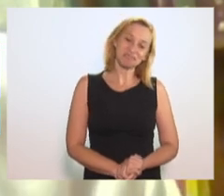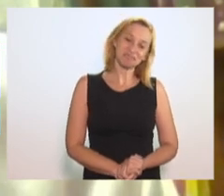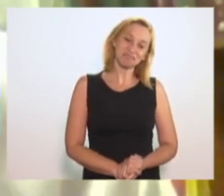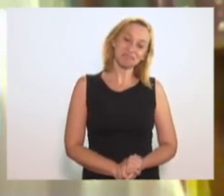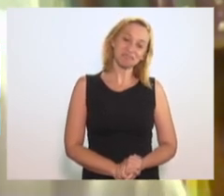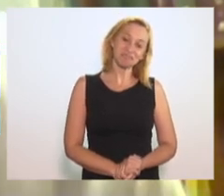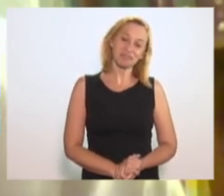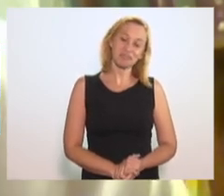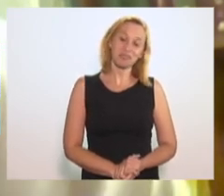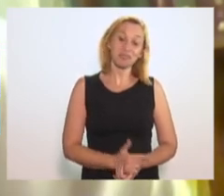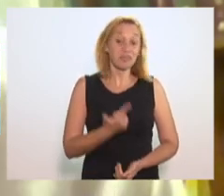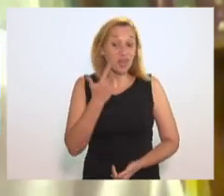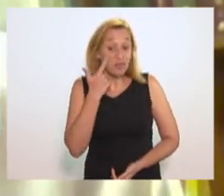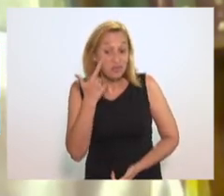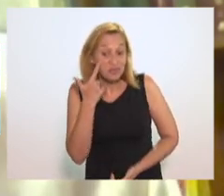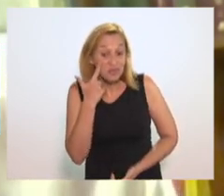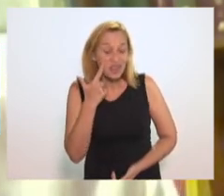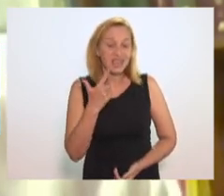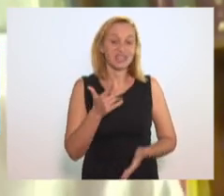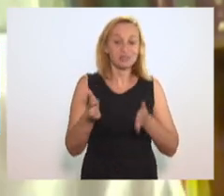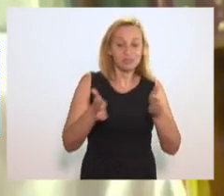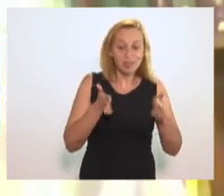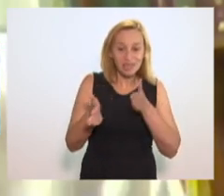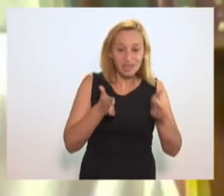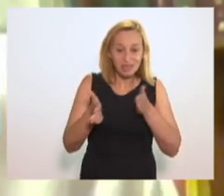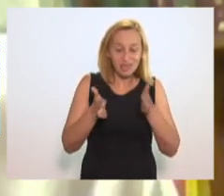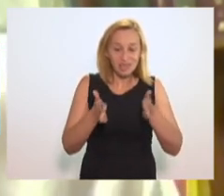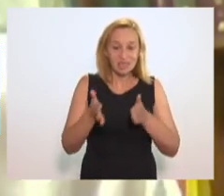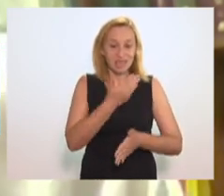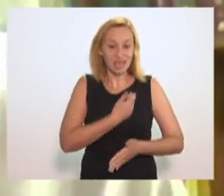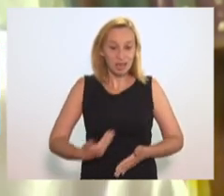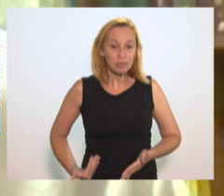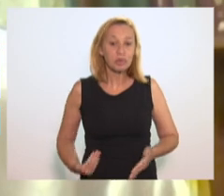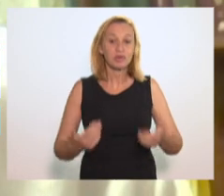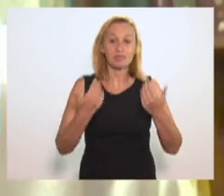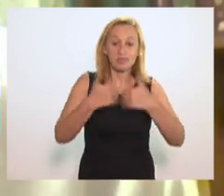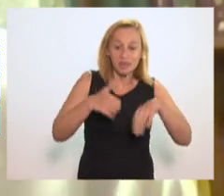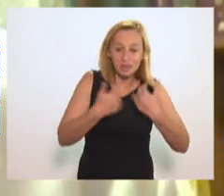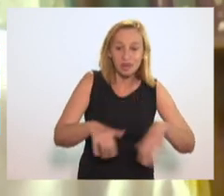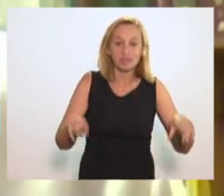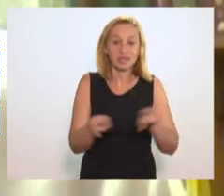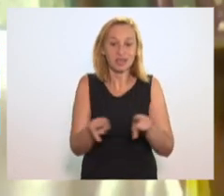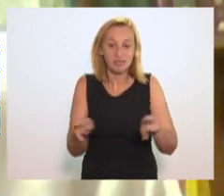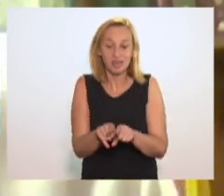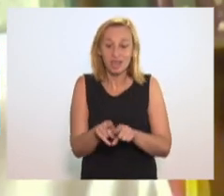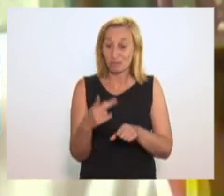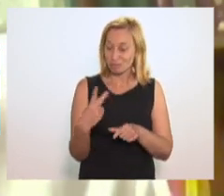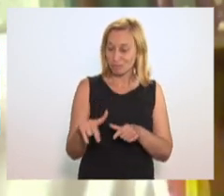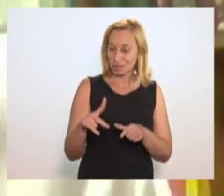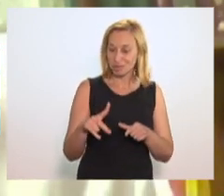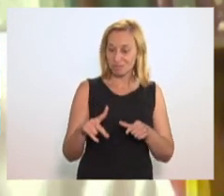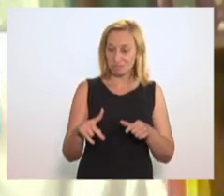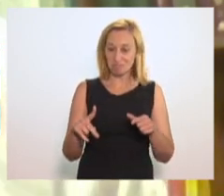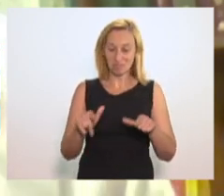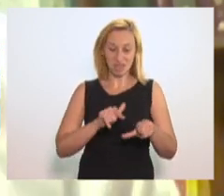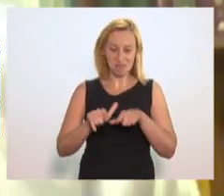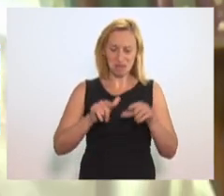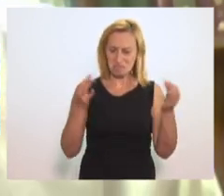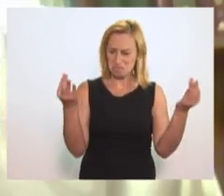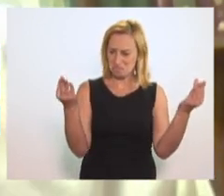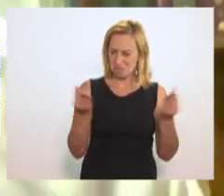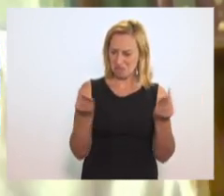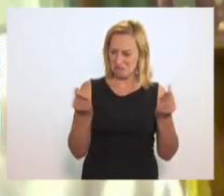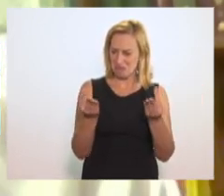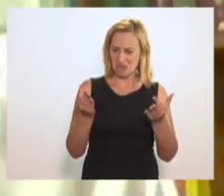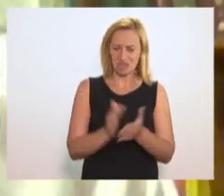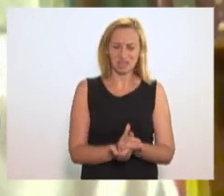vieram ver o período da república e Petrópolis também exerceu o seu protagonismo tendo a frente